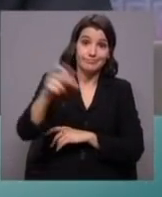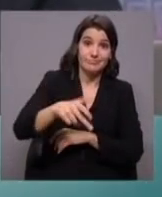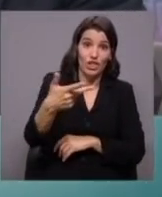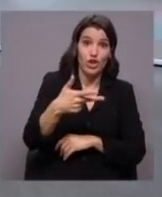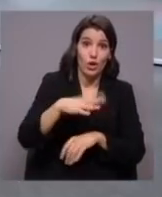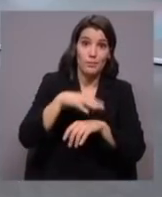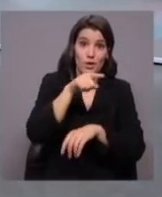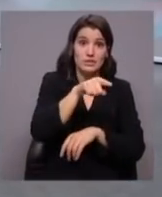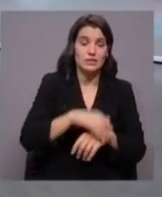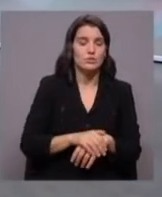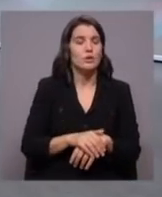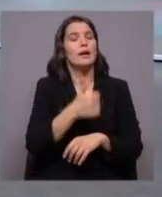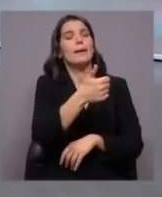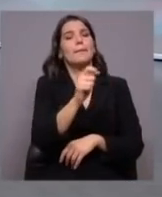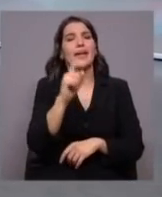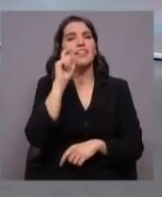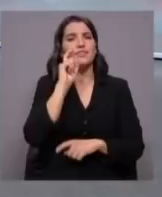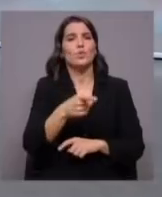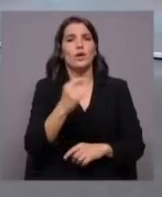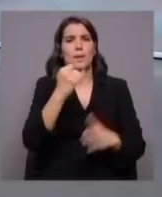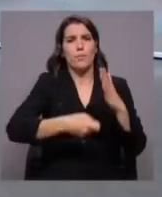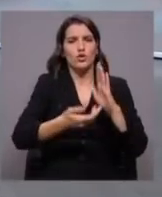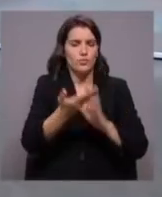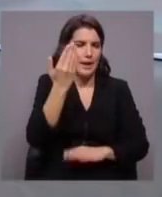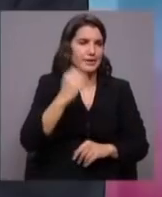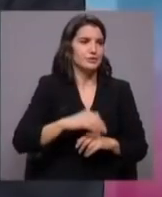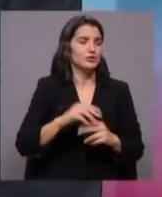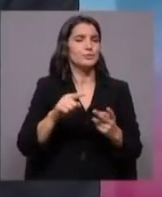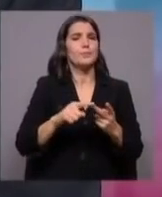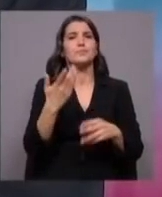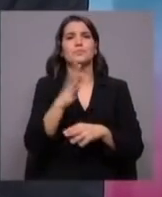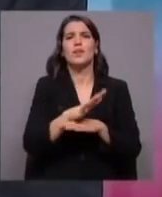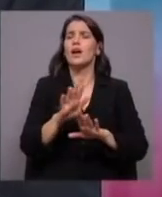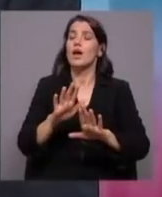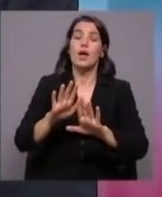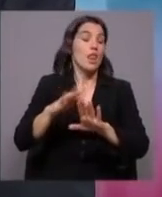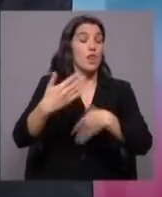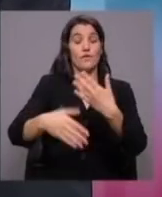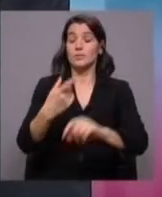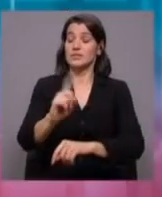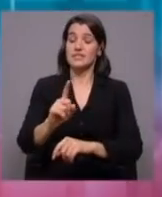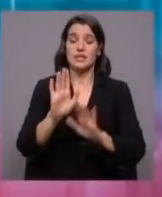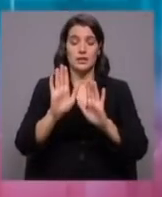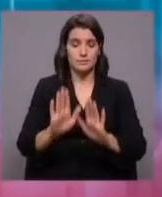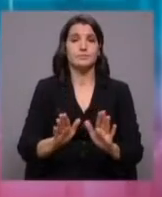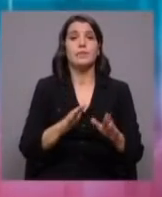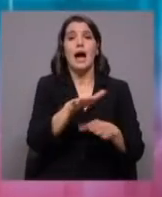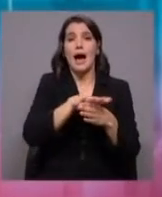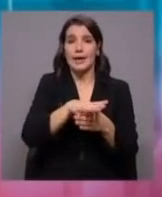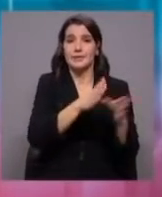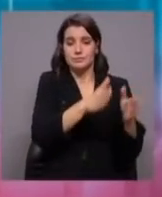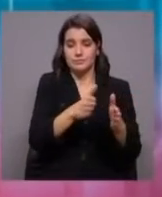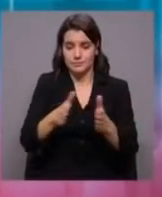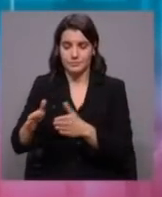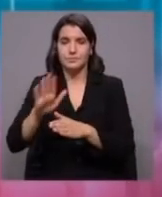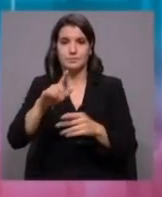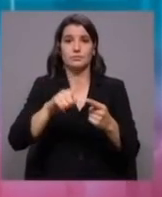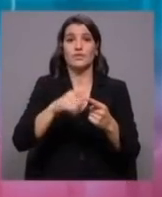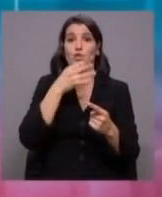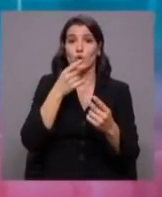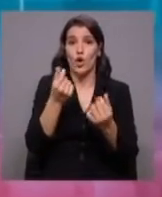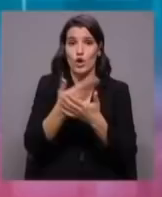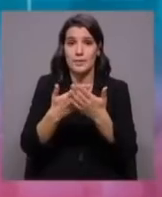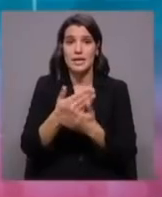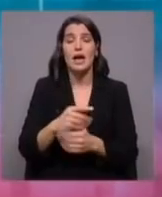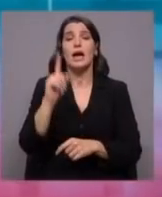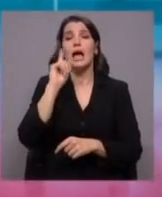aquilo que o Bloco de Esquerda defende, mais impostos, por exemplo, na questão... Não, não vamos avançar, vamos por setores. Falou da economia,